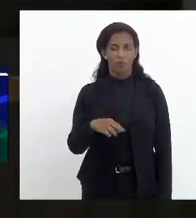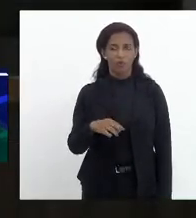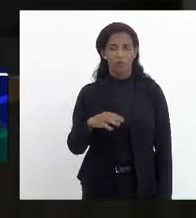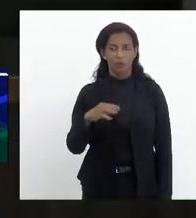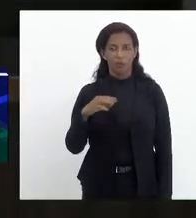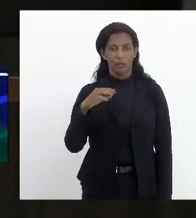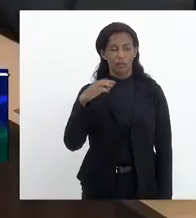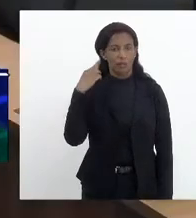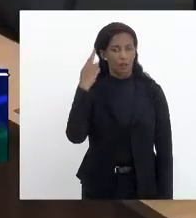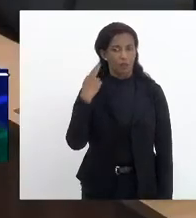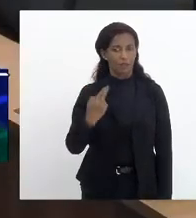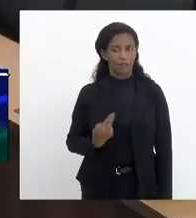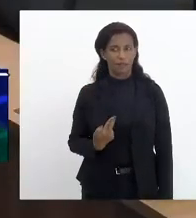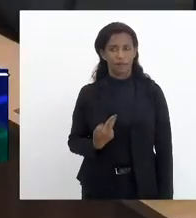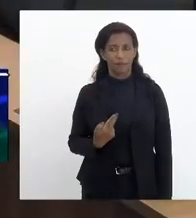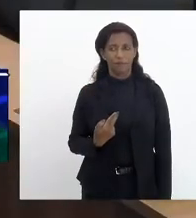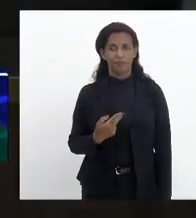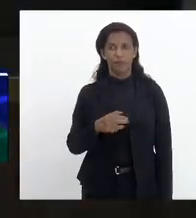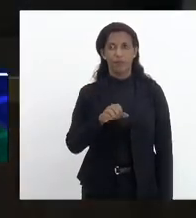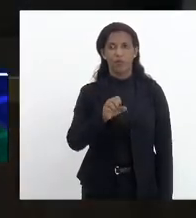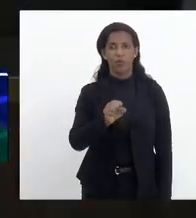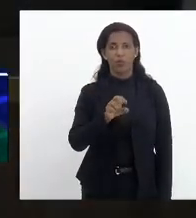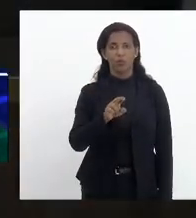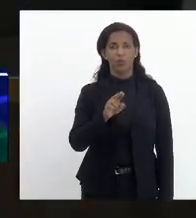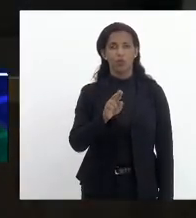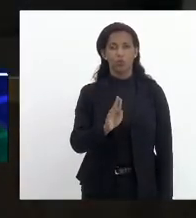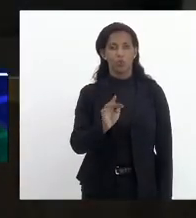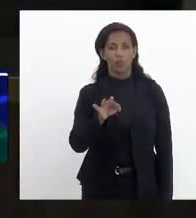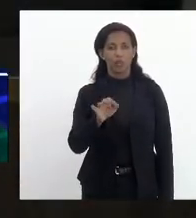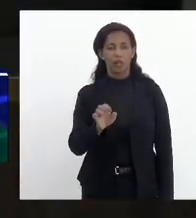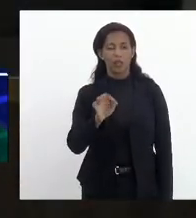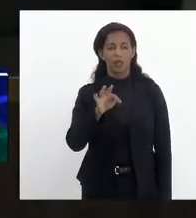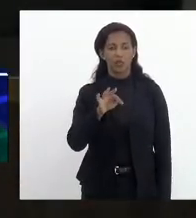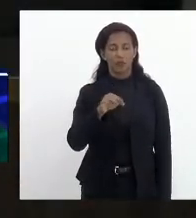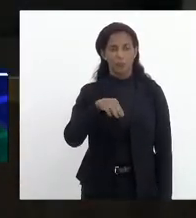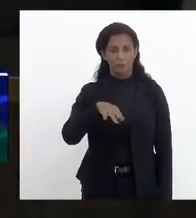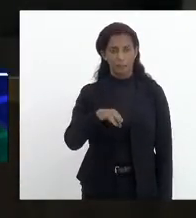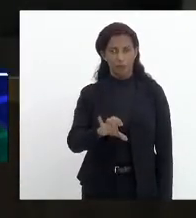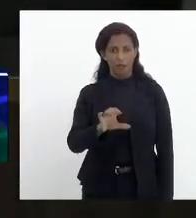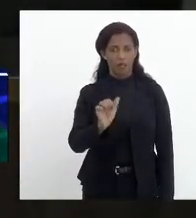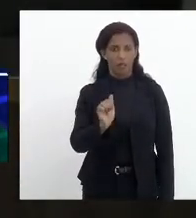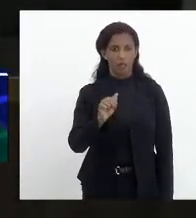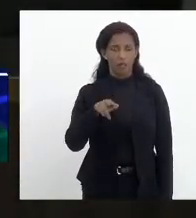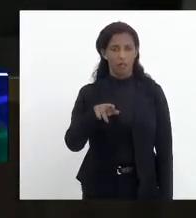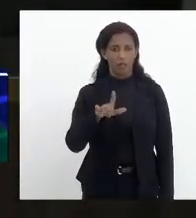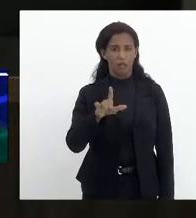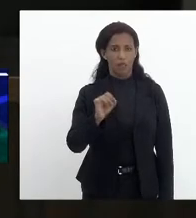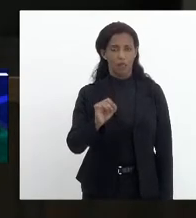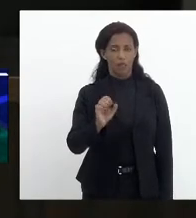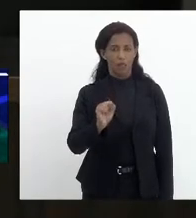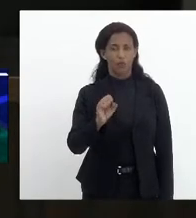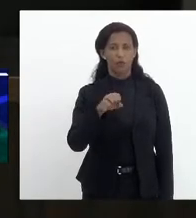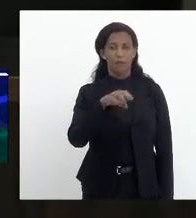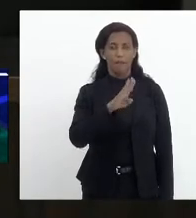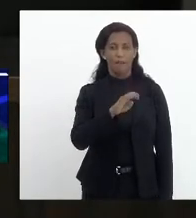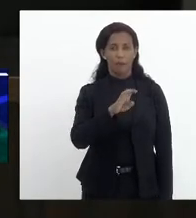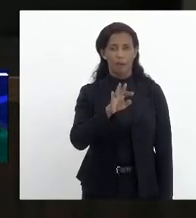deputada Renata, deputado subtenente Bernardo, Mink, Carlos Macedo, Bebeto,